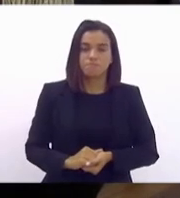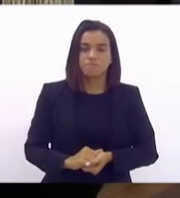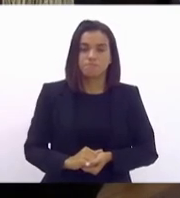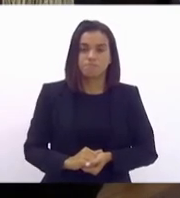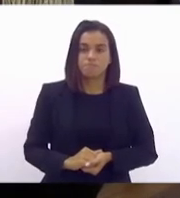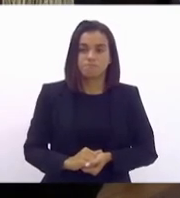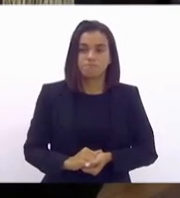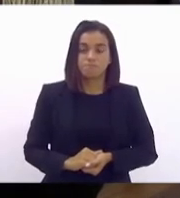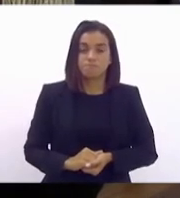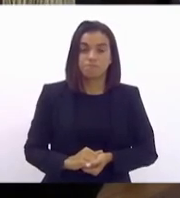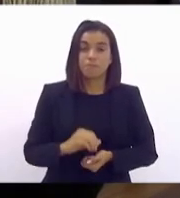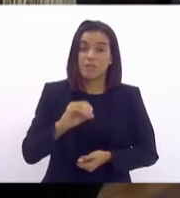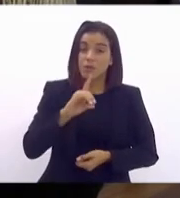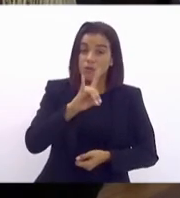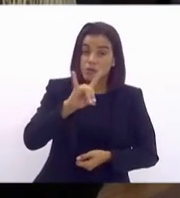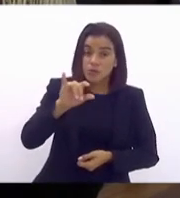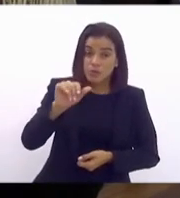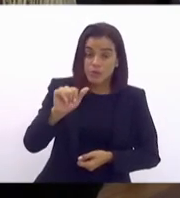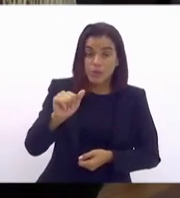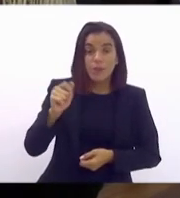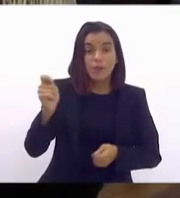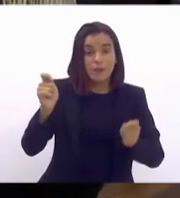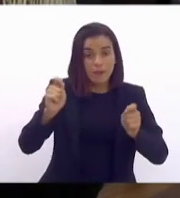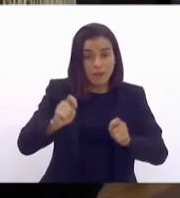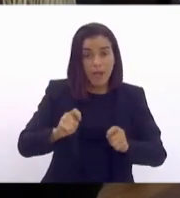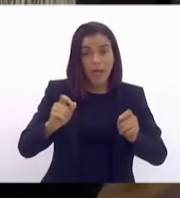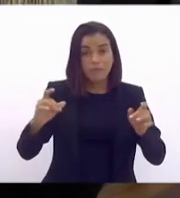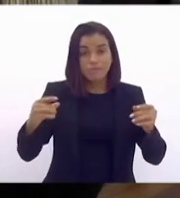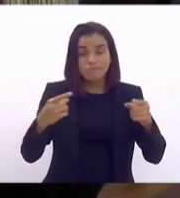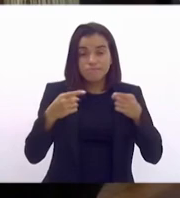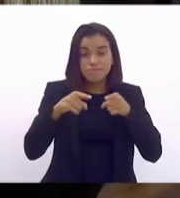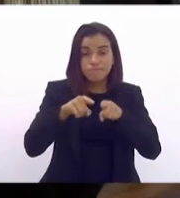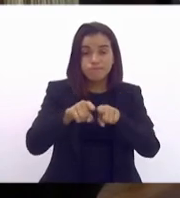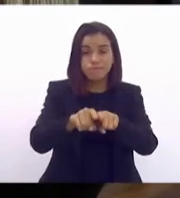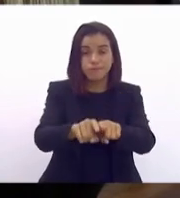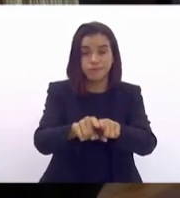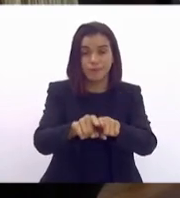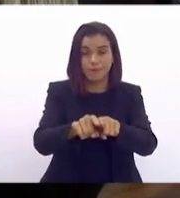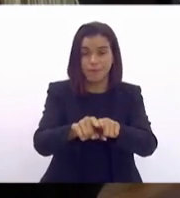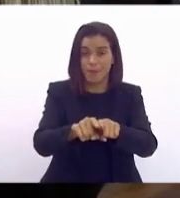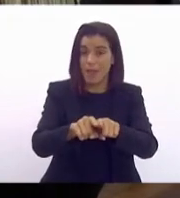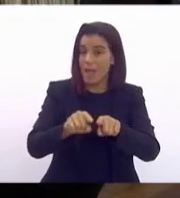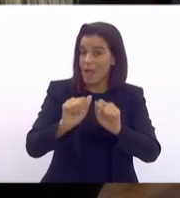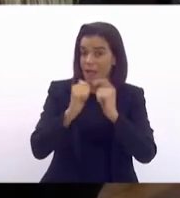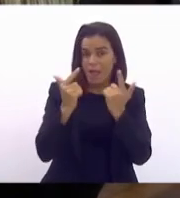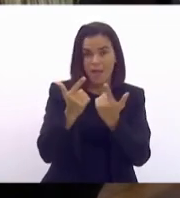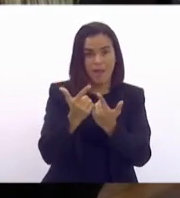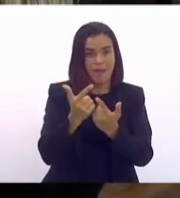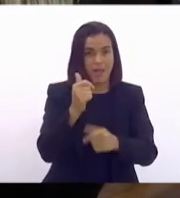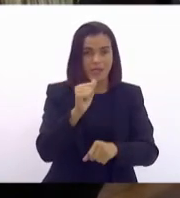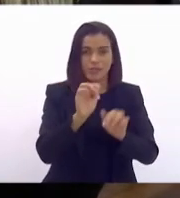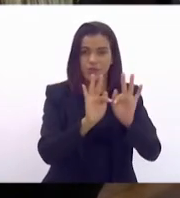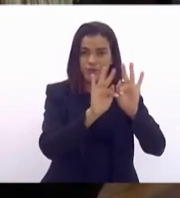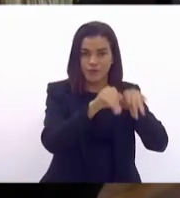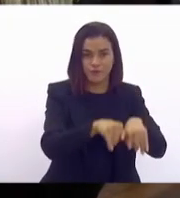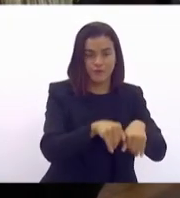se conciliar com a data da Assembleia Legislativa. A LED não para no dia 9 de dezembro.